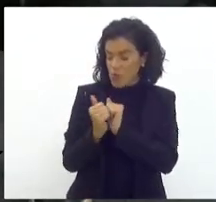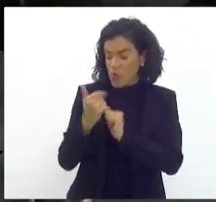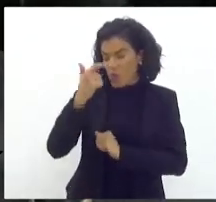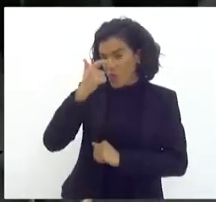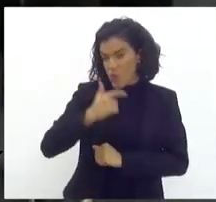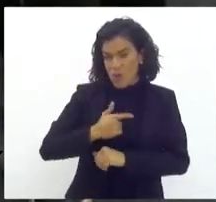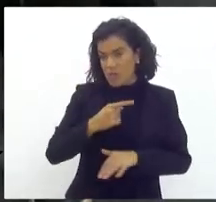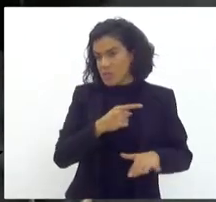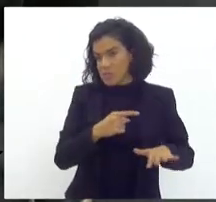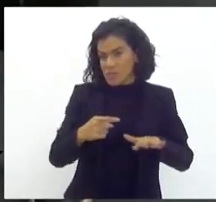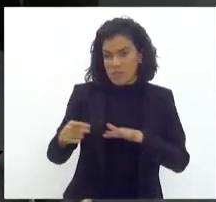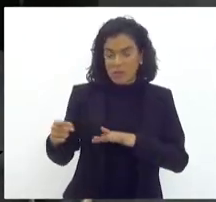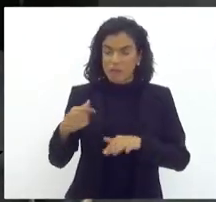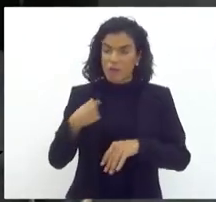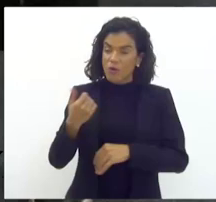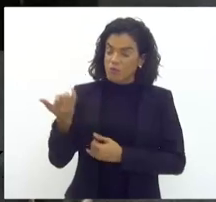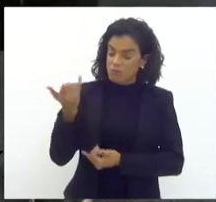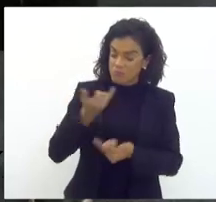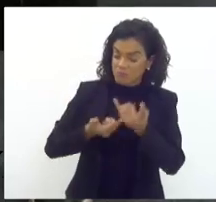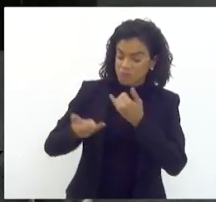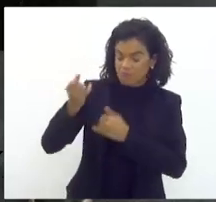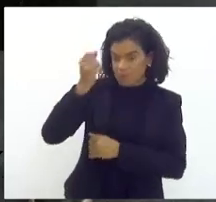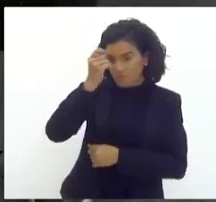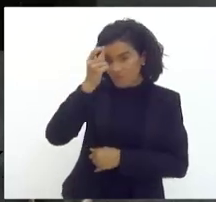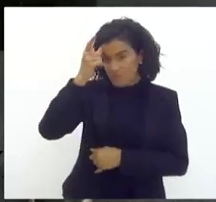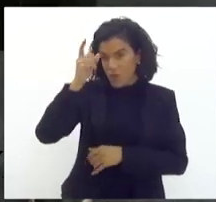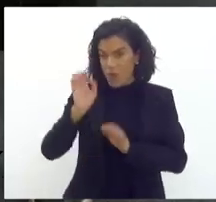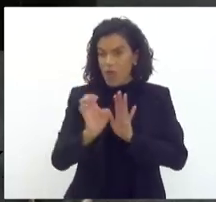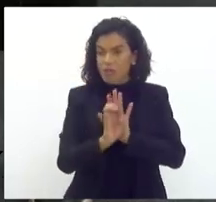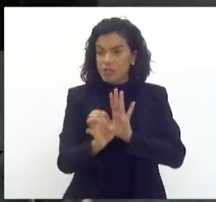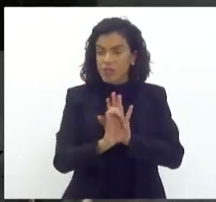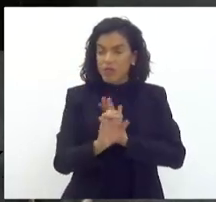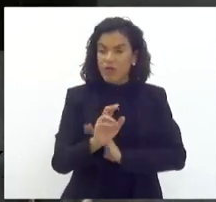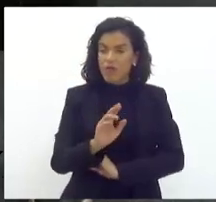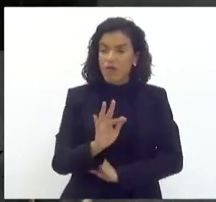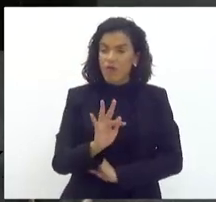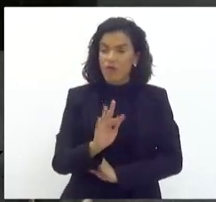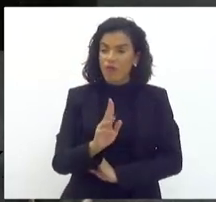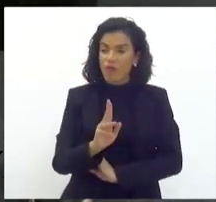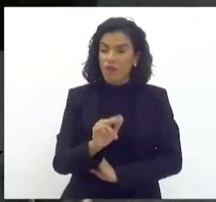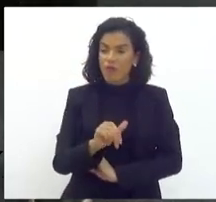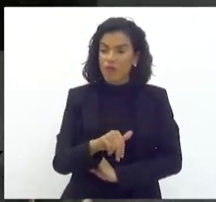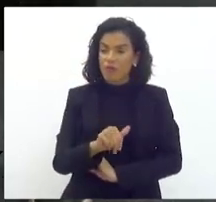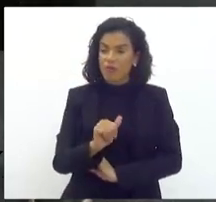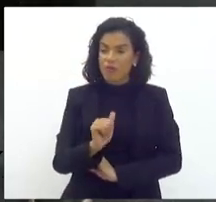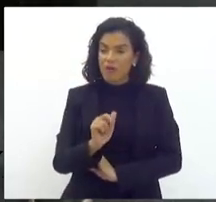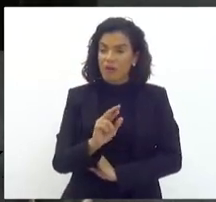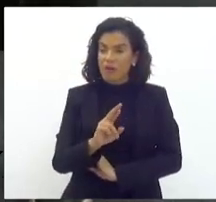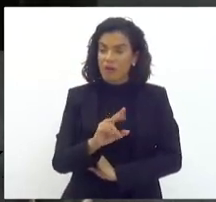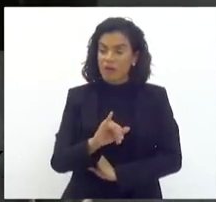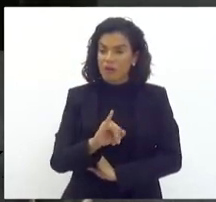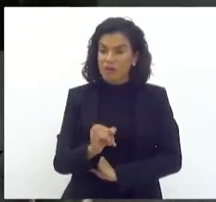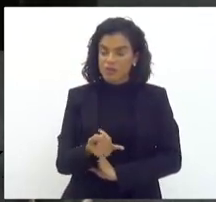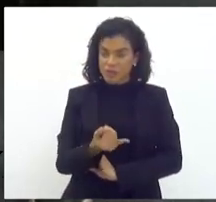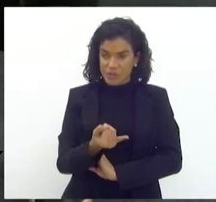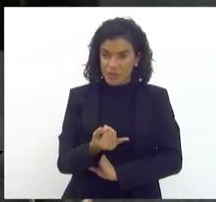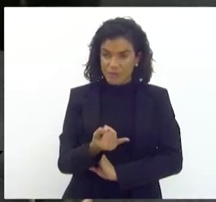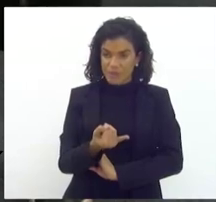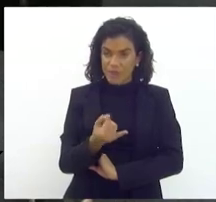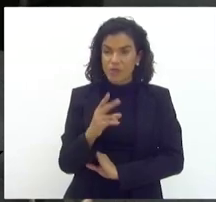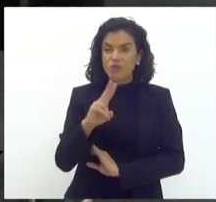passada quando tomamos ciência é do edital da funage com relação a contratação do